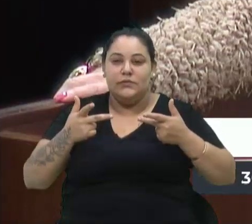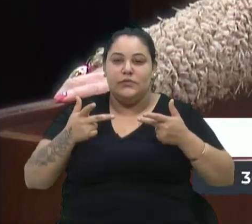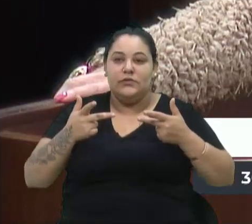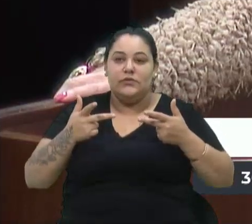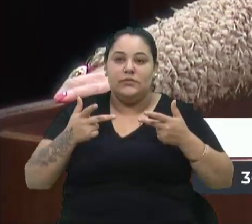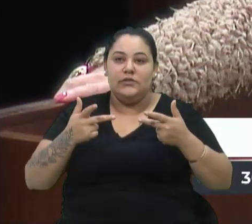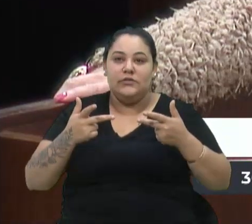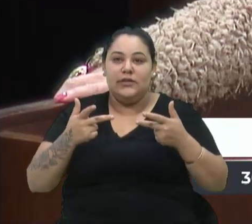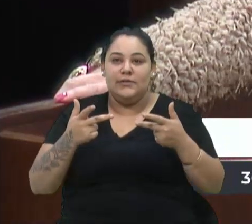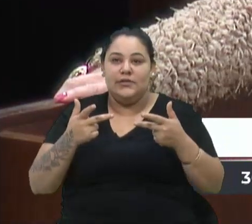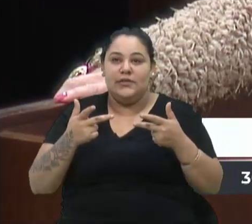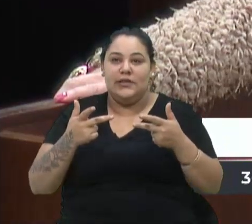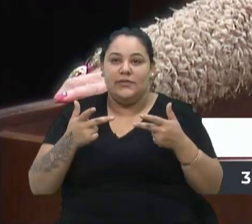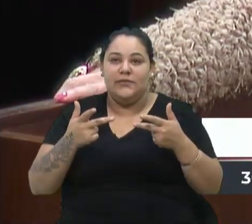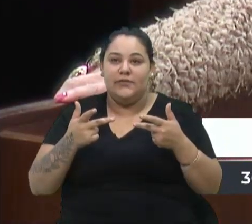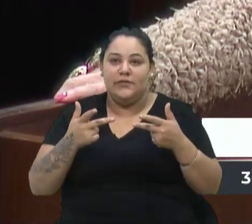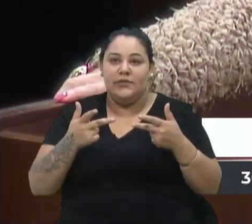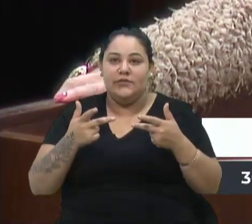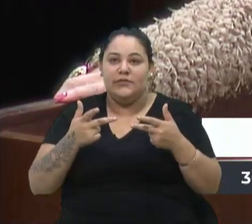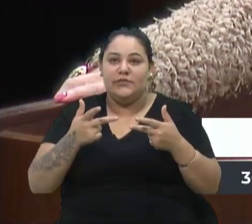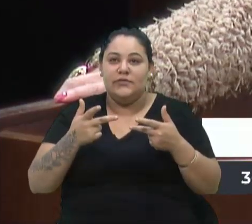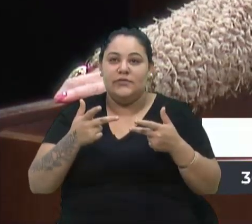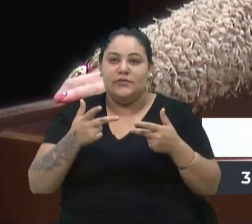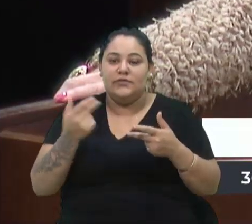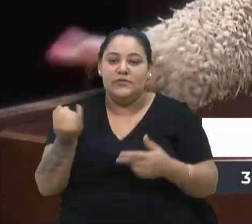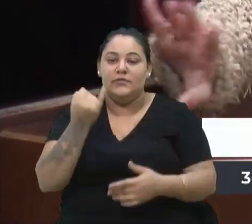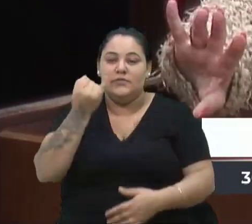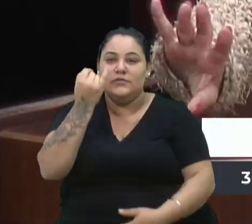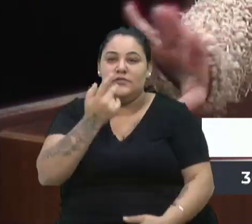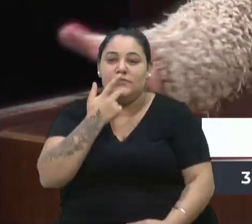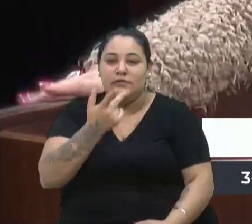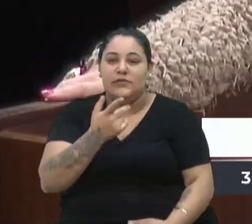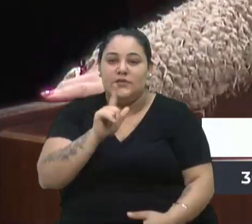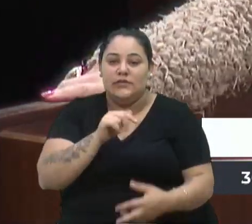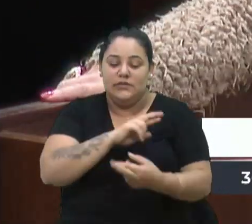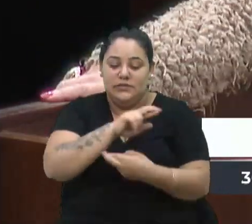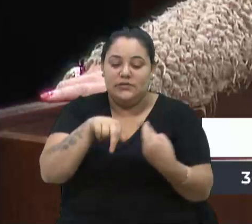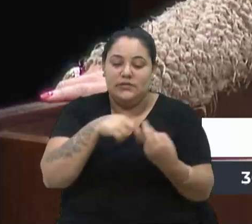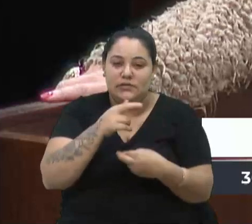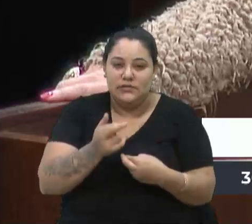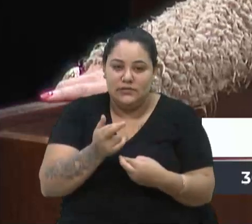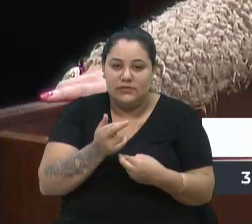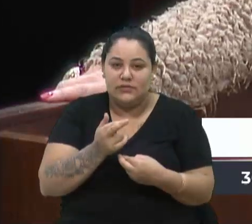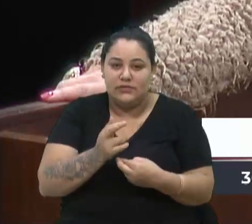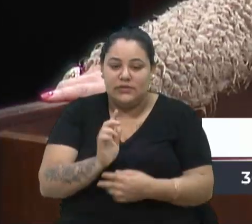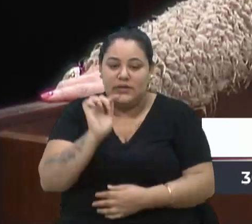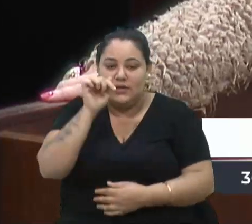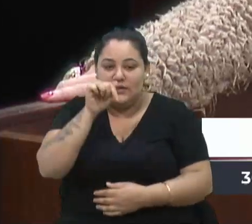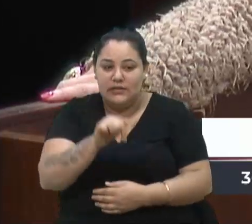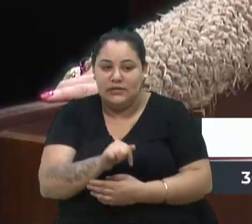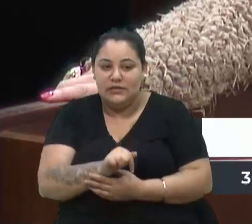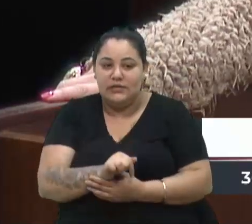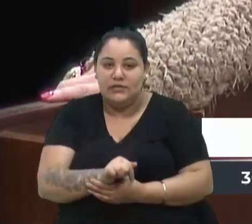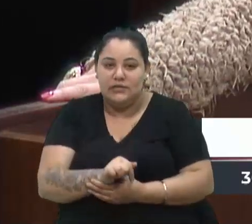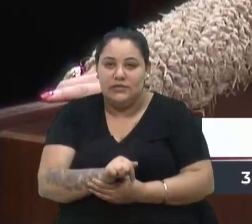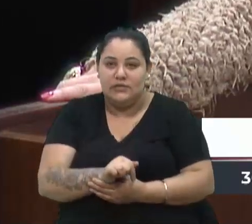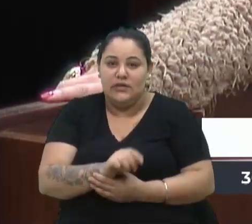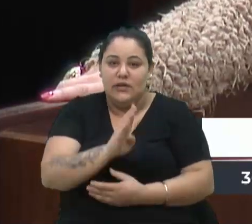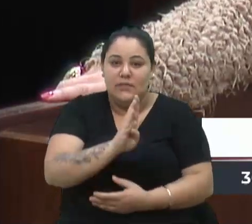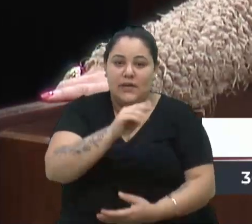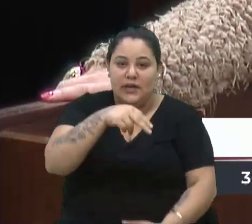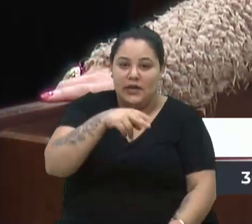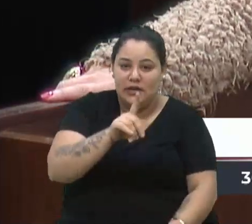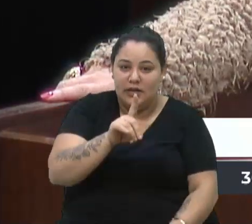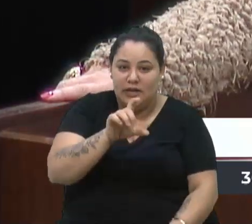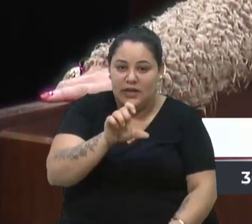importante desmistificar e falar a verdade, né, é em relação a que o BNDES